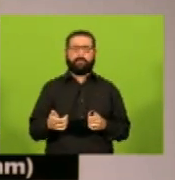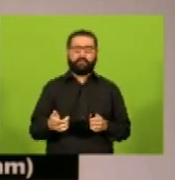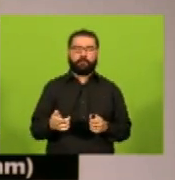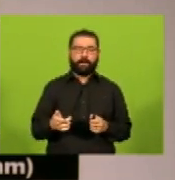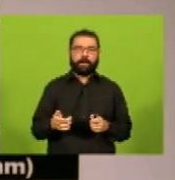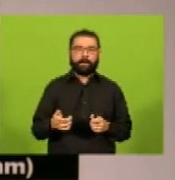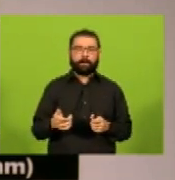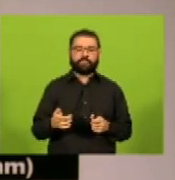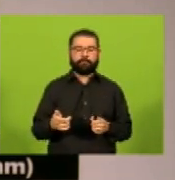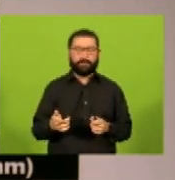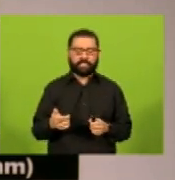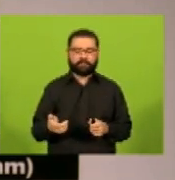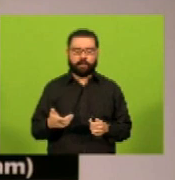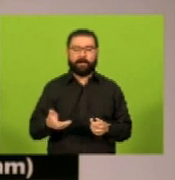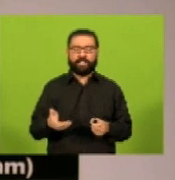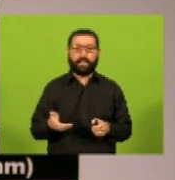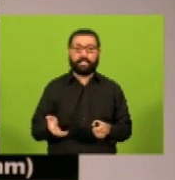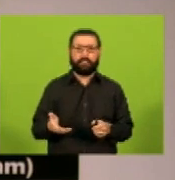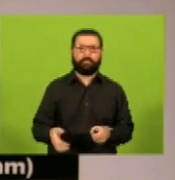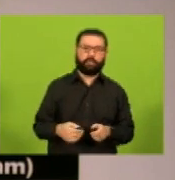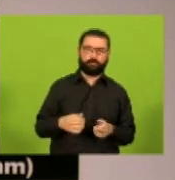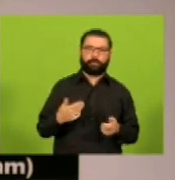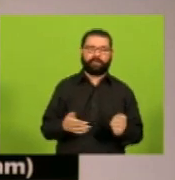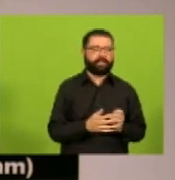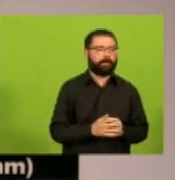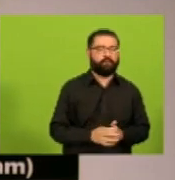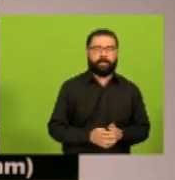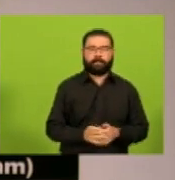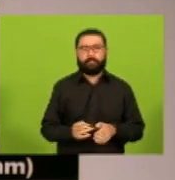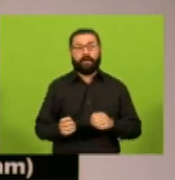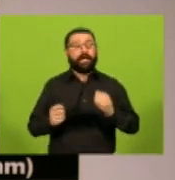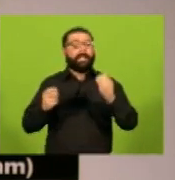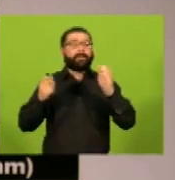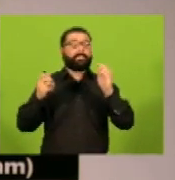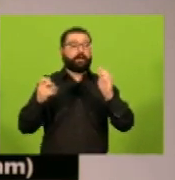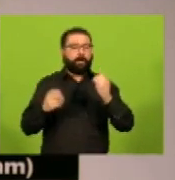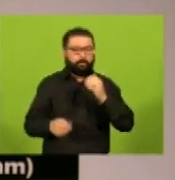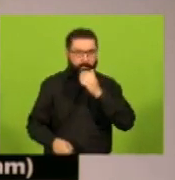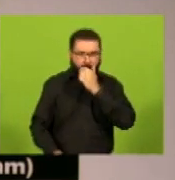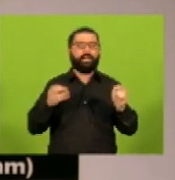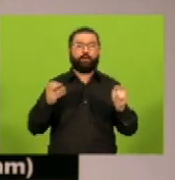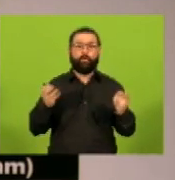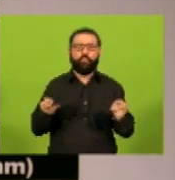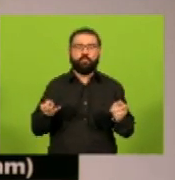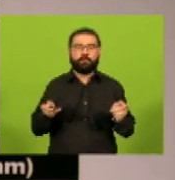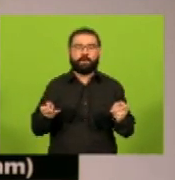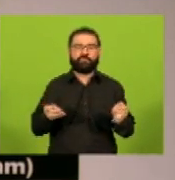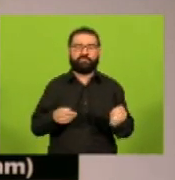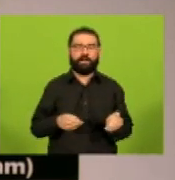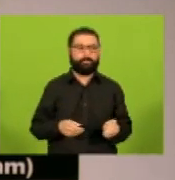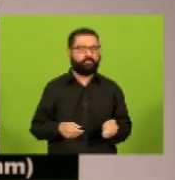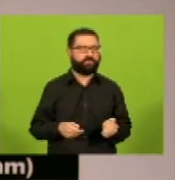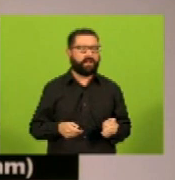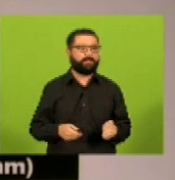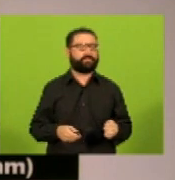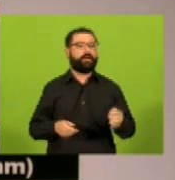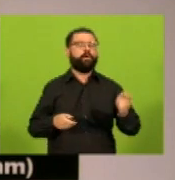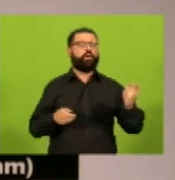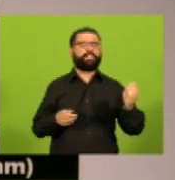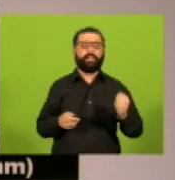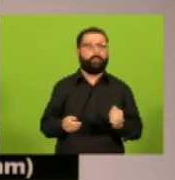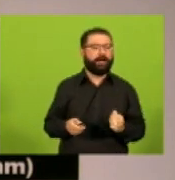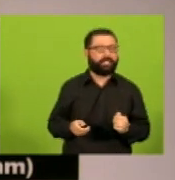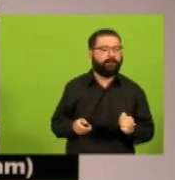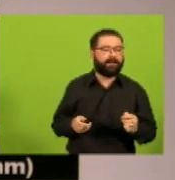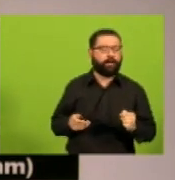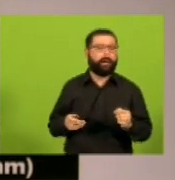na nossa aplicação aí agrícola, nos pulverizadores, que são o 1, que eu já falei para vocês,